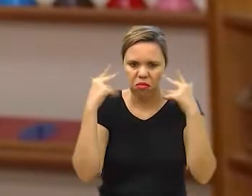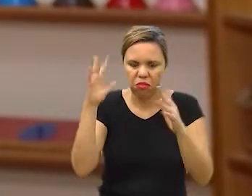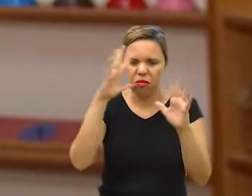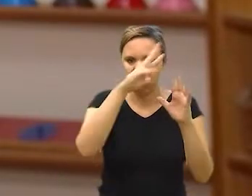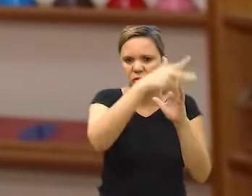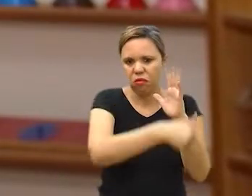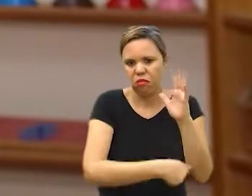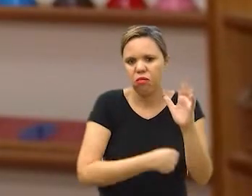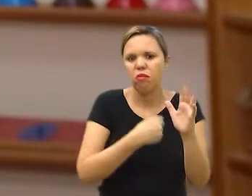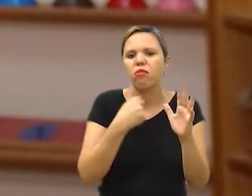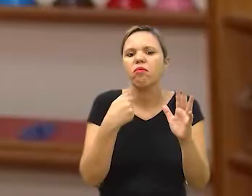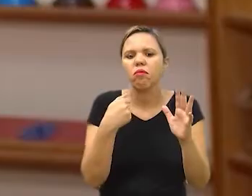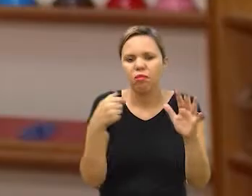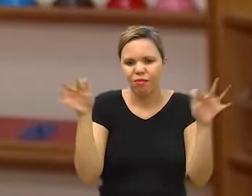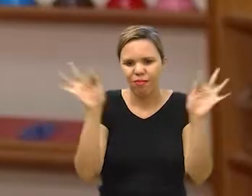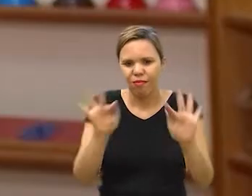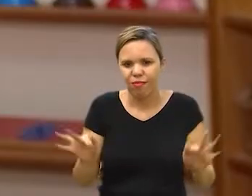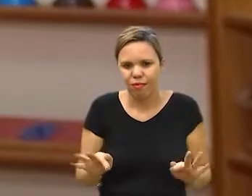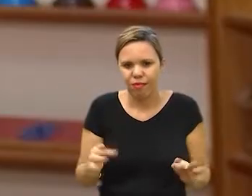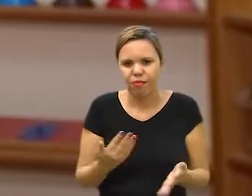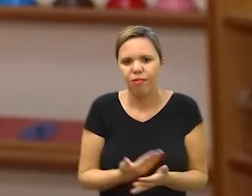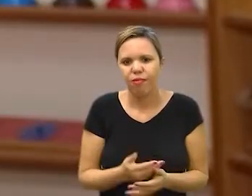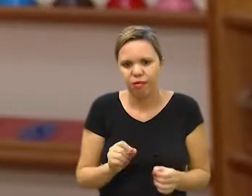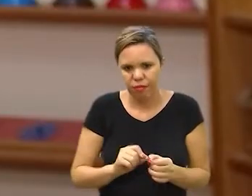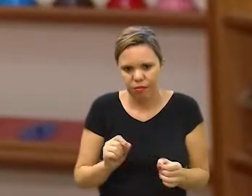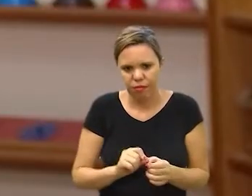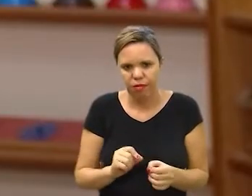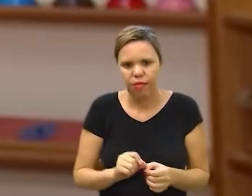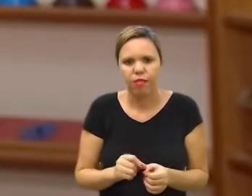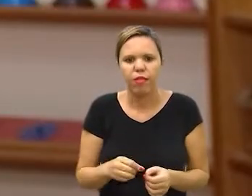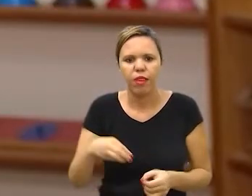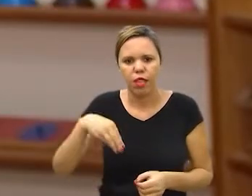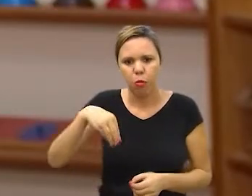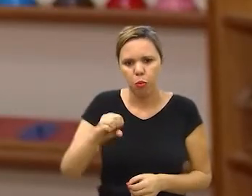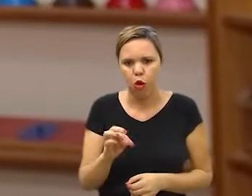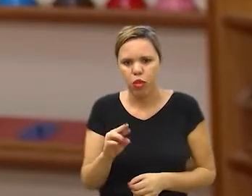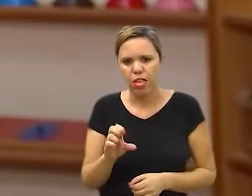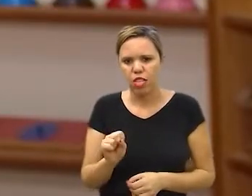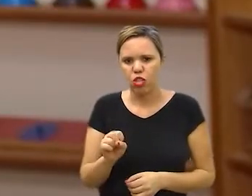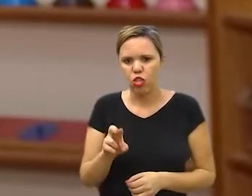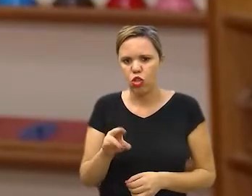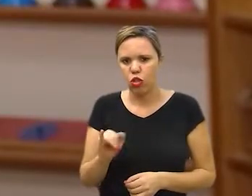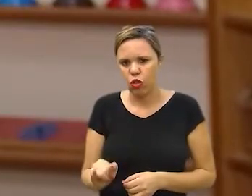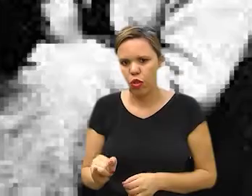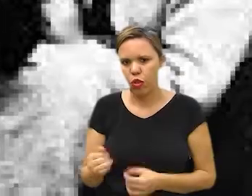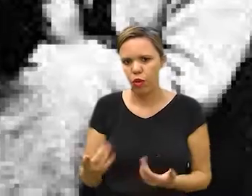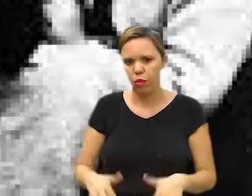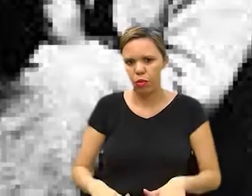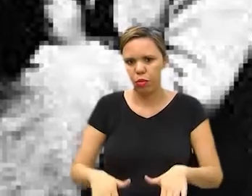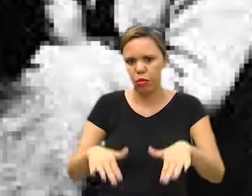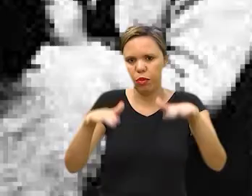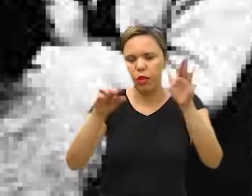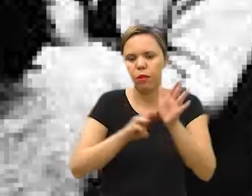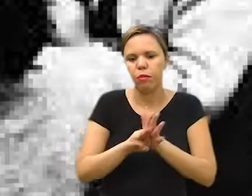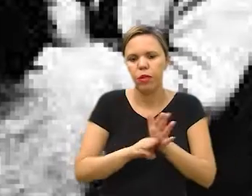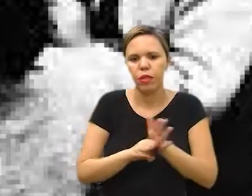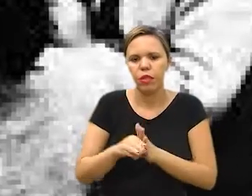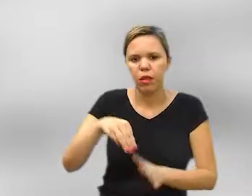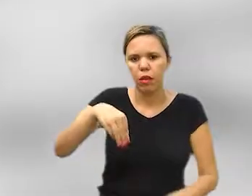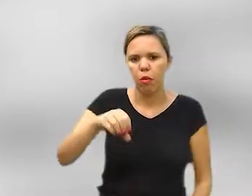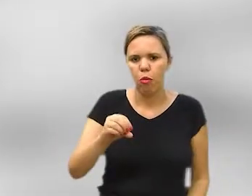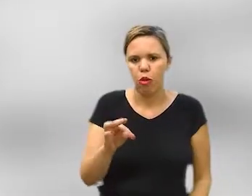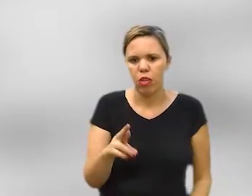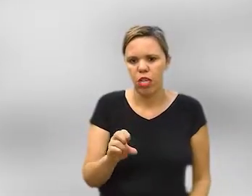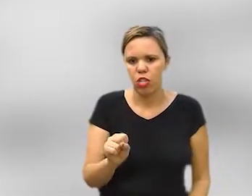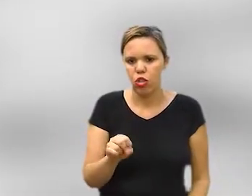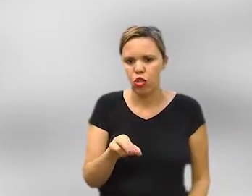natureza. Eu sou bem feliz deles terem feito Montessori quando eles eram pequenos. O método montessoriano